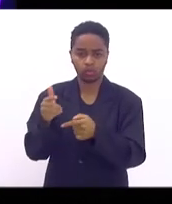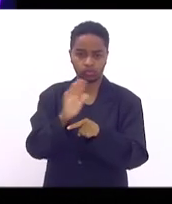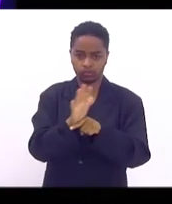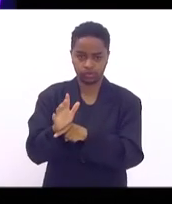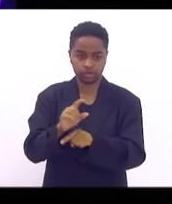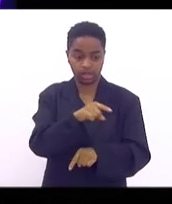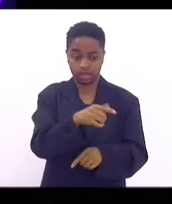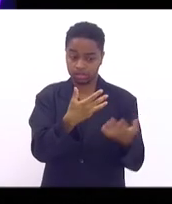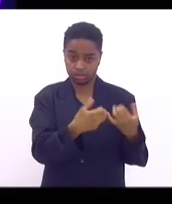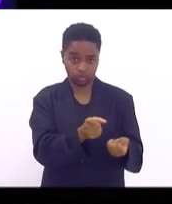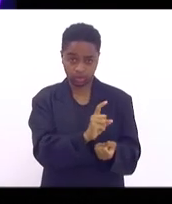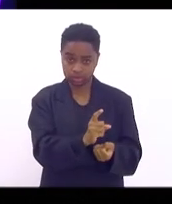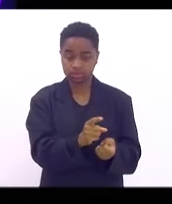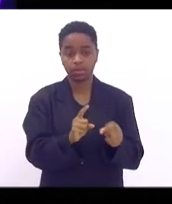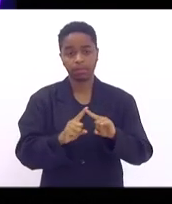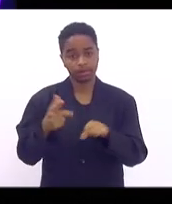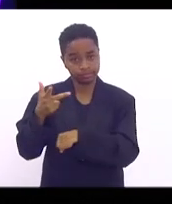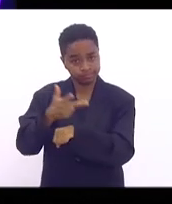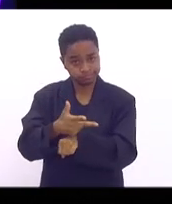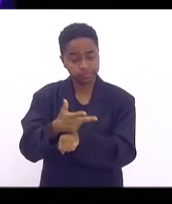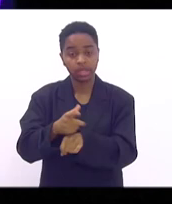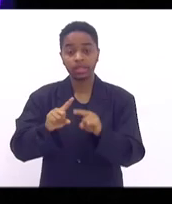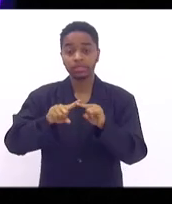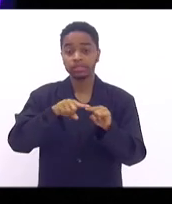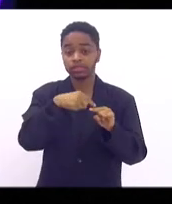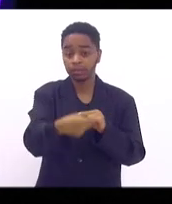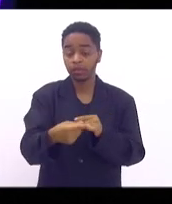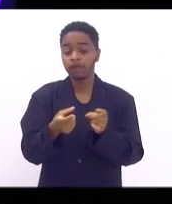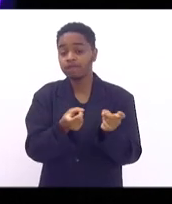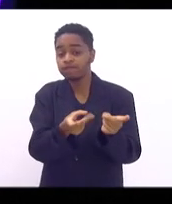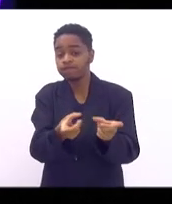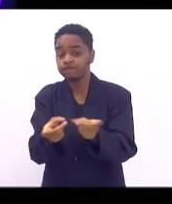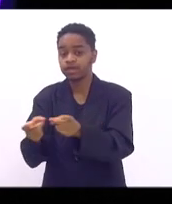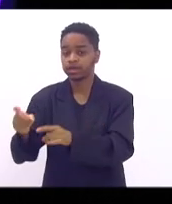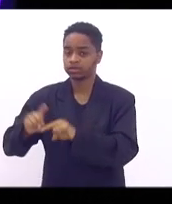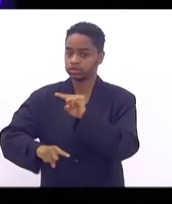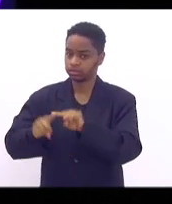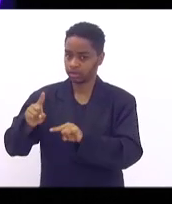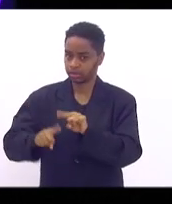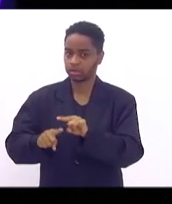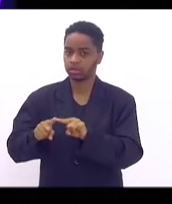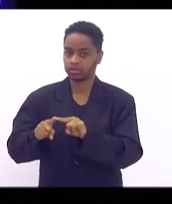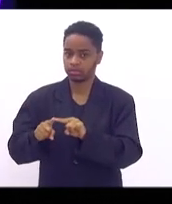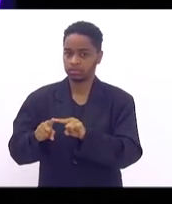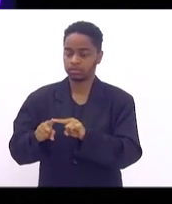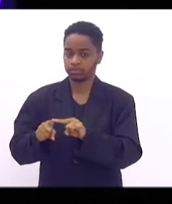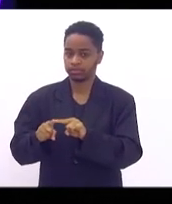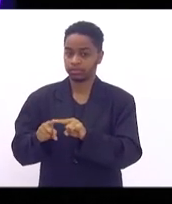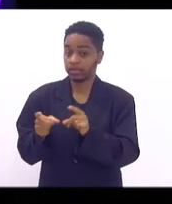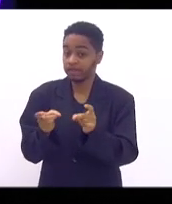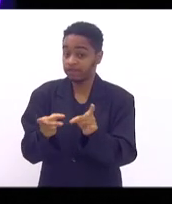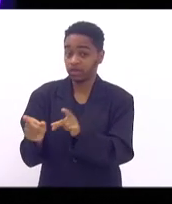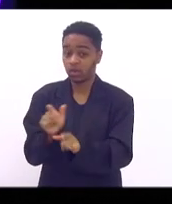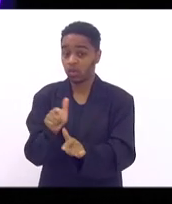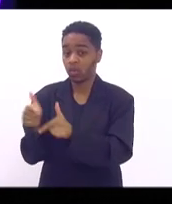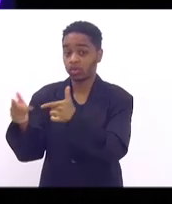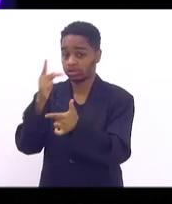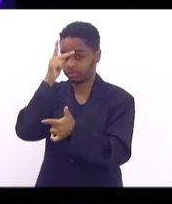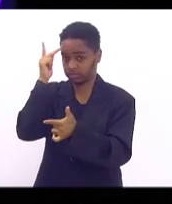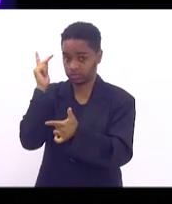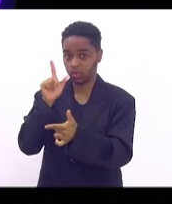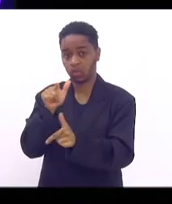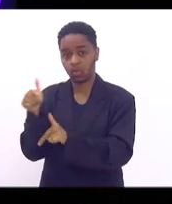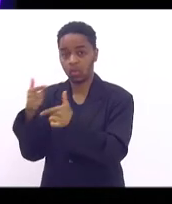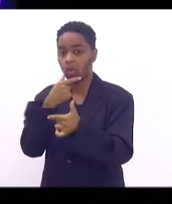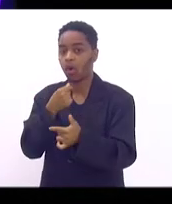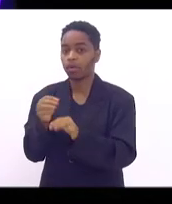consentimento dela, ele vende esses e os vídeos que foram consentidos, ele vende a um terceiro. E eu